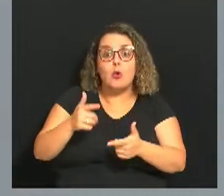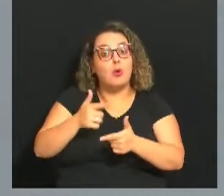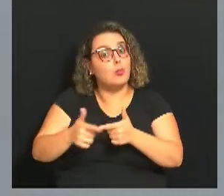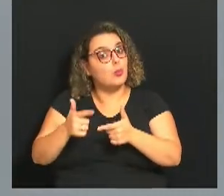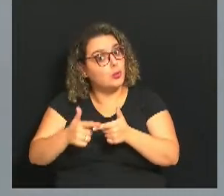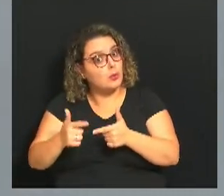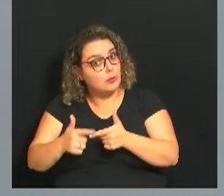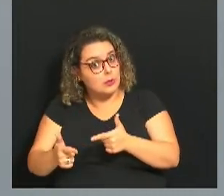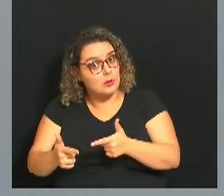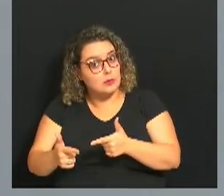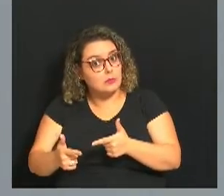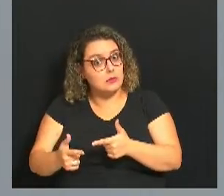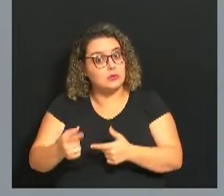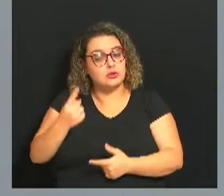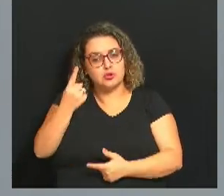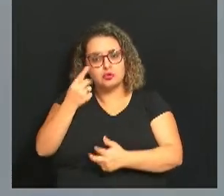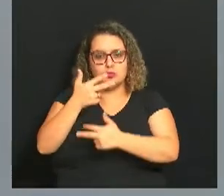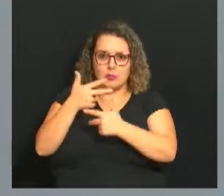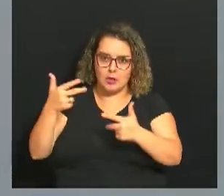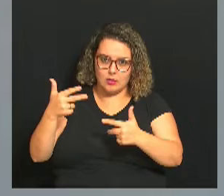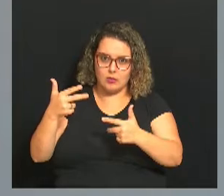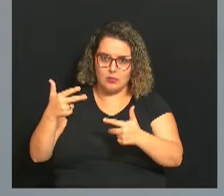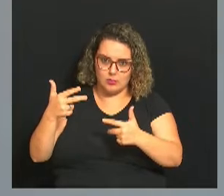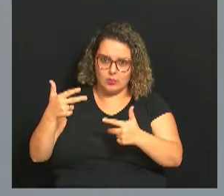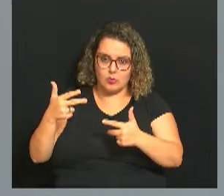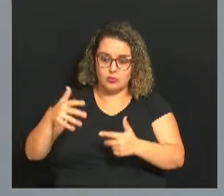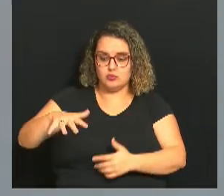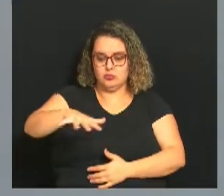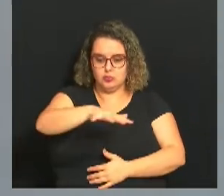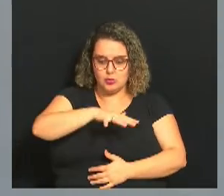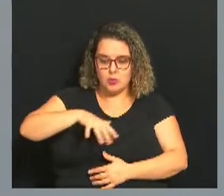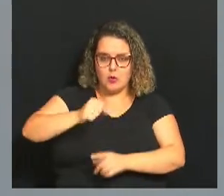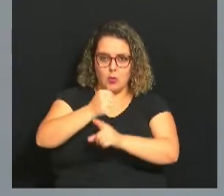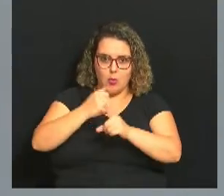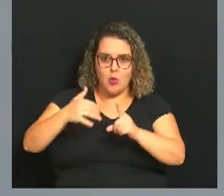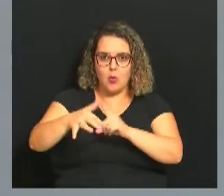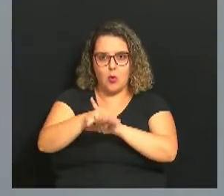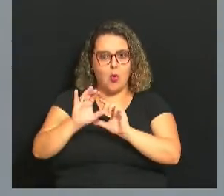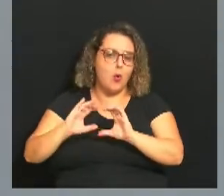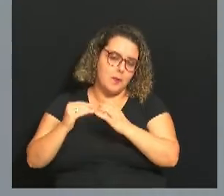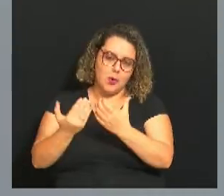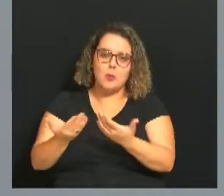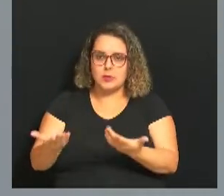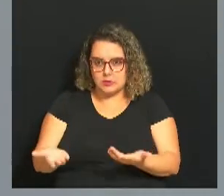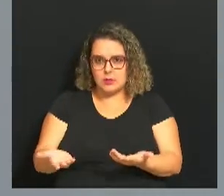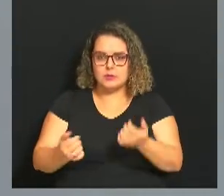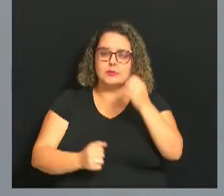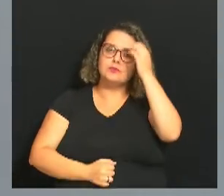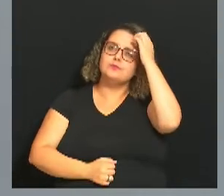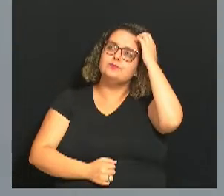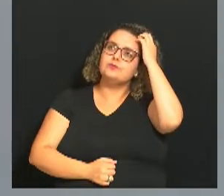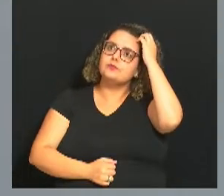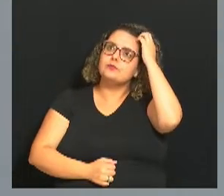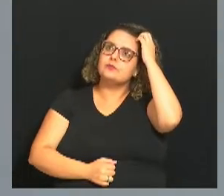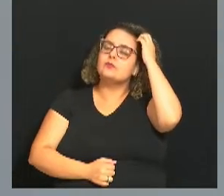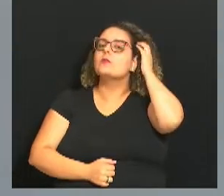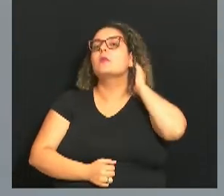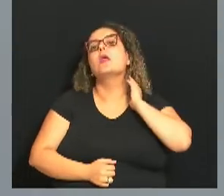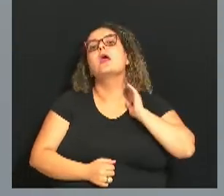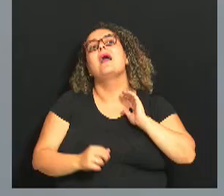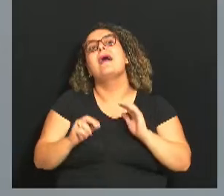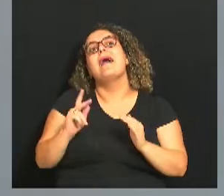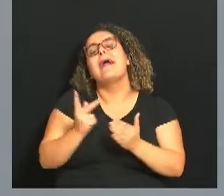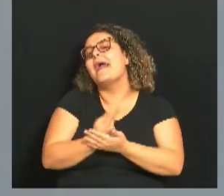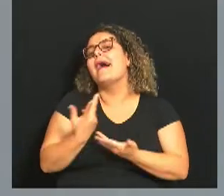um determinado fenômeno causa a um grupo social ou uma comunidade. Então, assim, é muito equivocado a